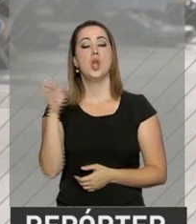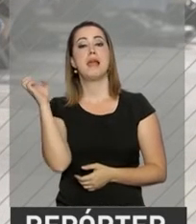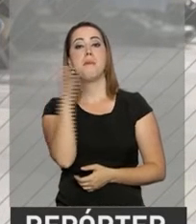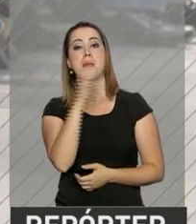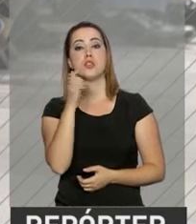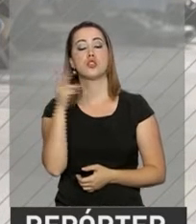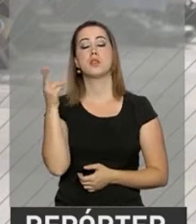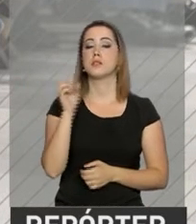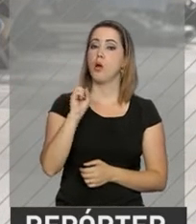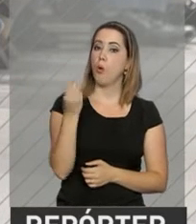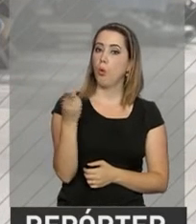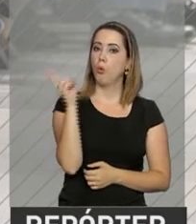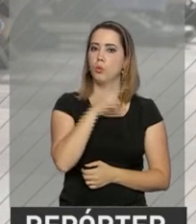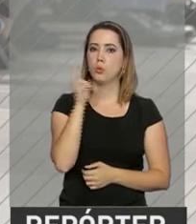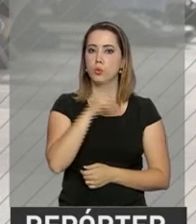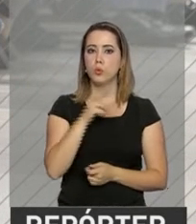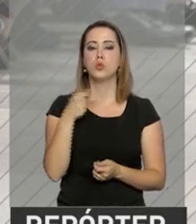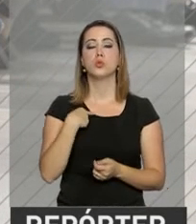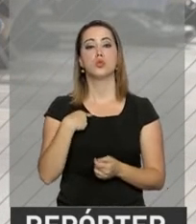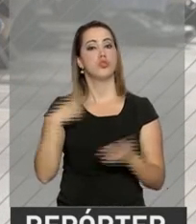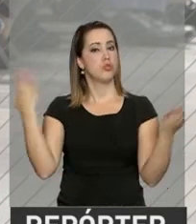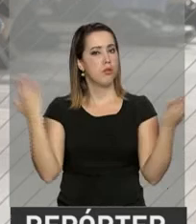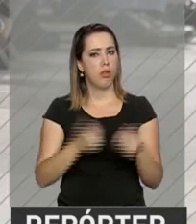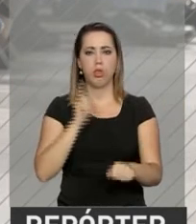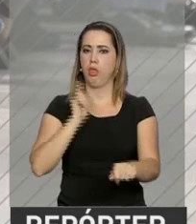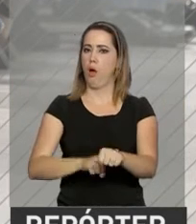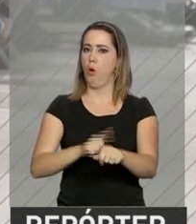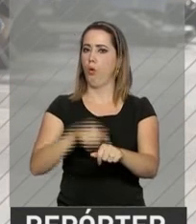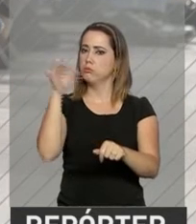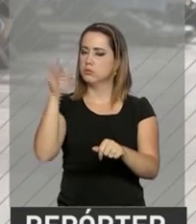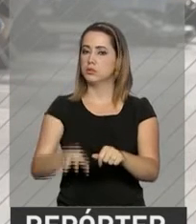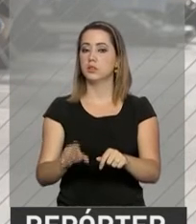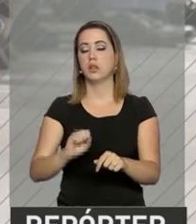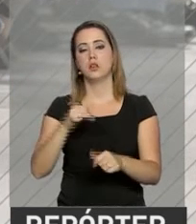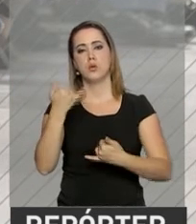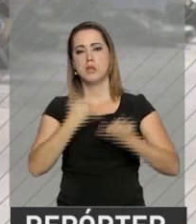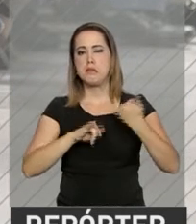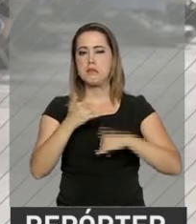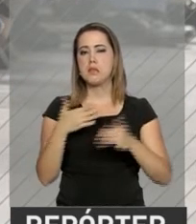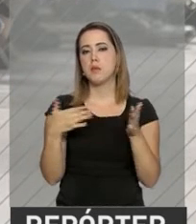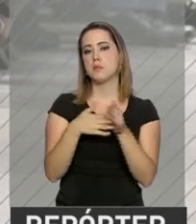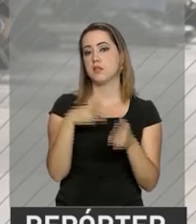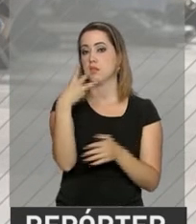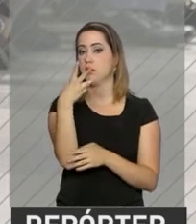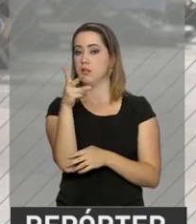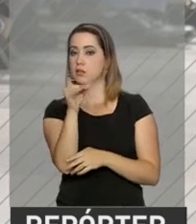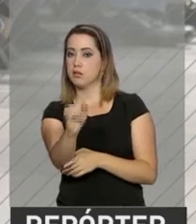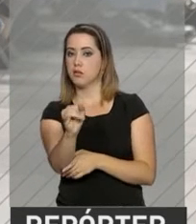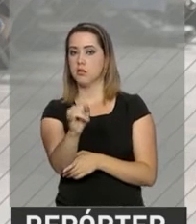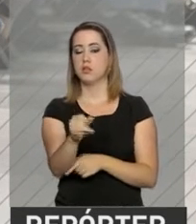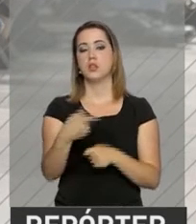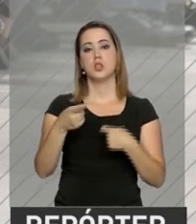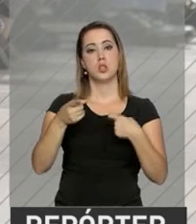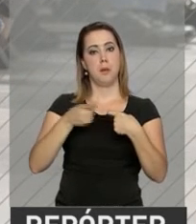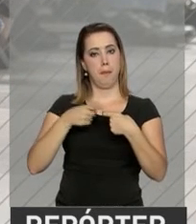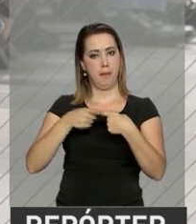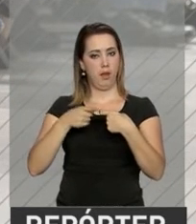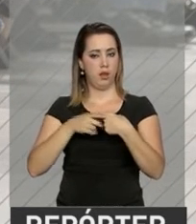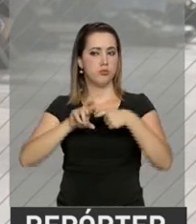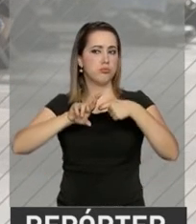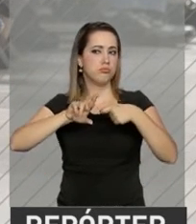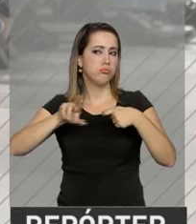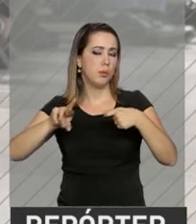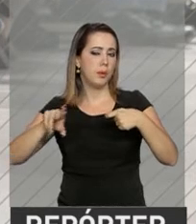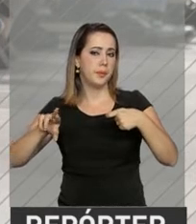atendidas imediatamente exames de análises clínicas em até três dias consultas básicas como as de pediatria